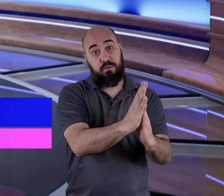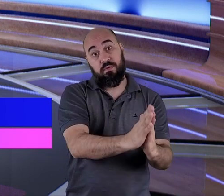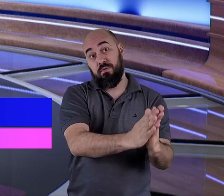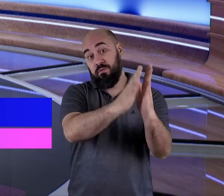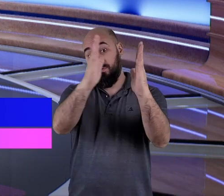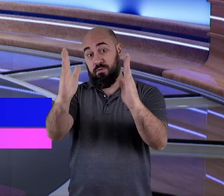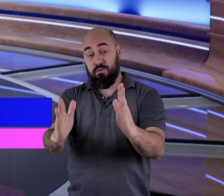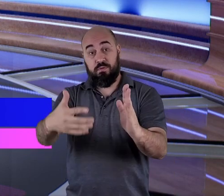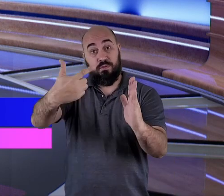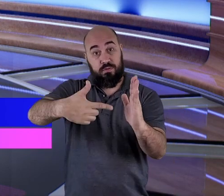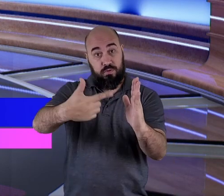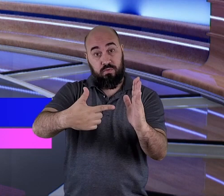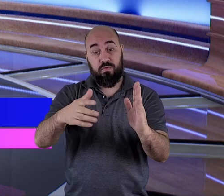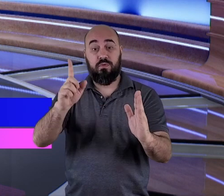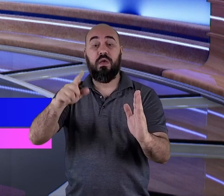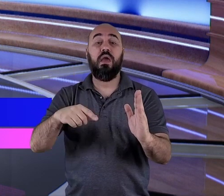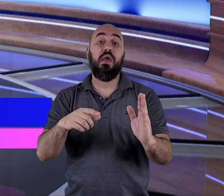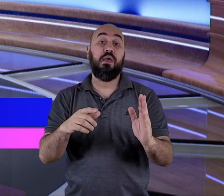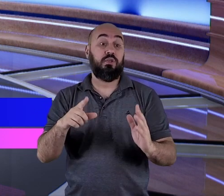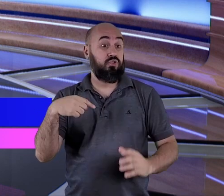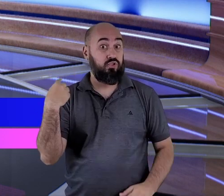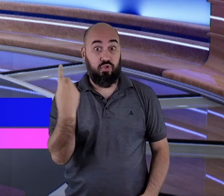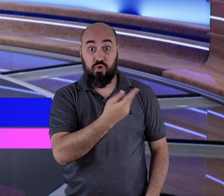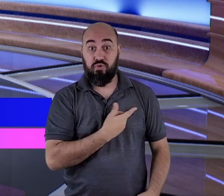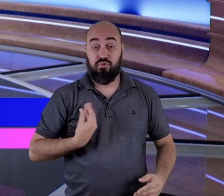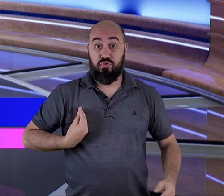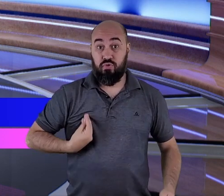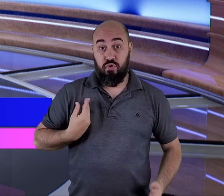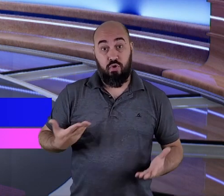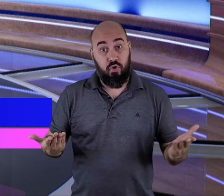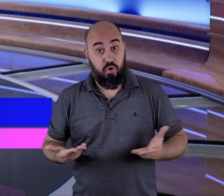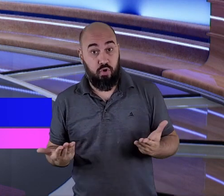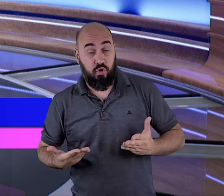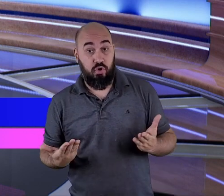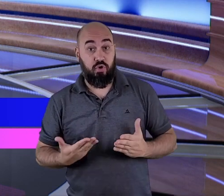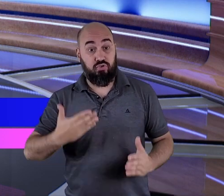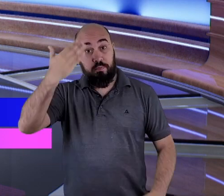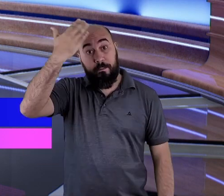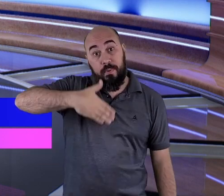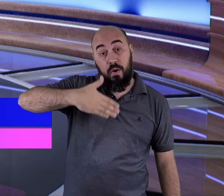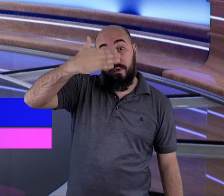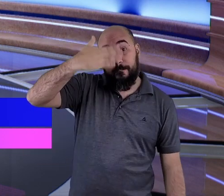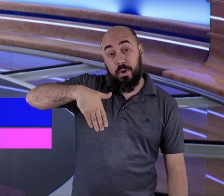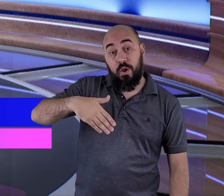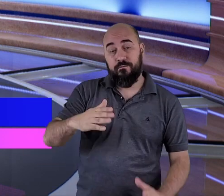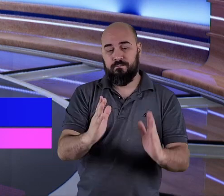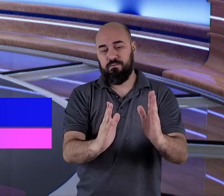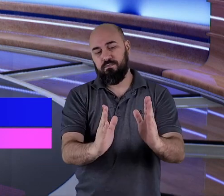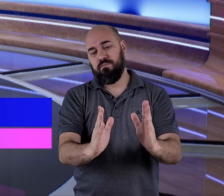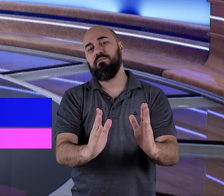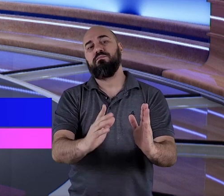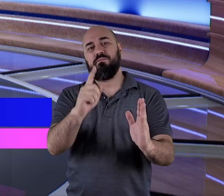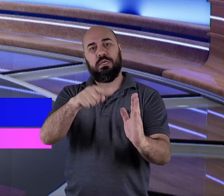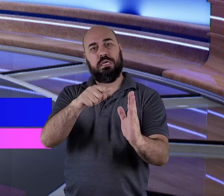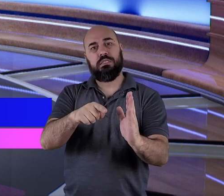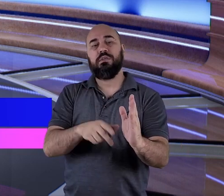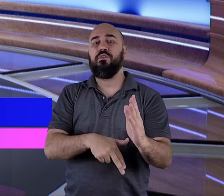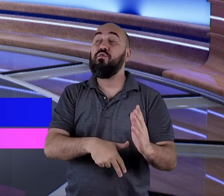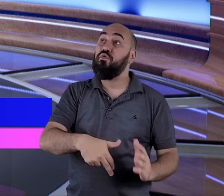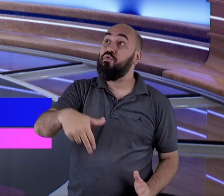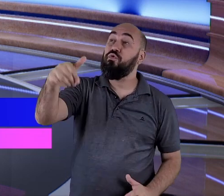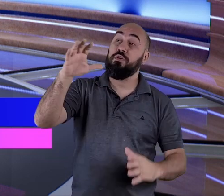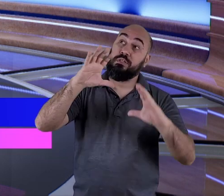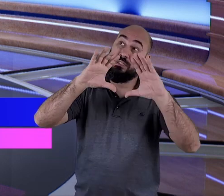que vai desde o retorno de Cristo até o fim dos 1000 anos, quando os salvos estarão examinando todos os